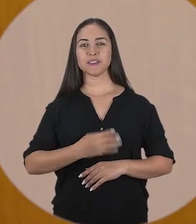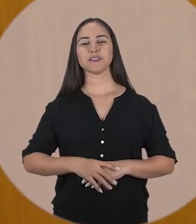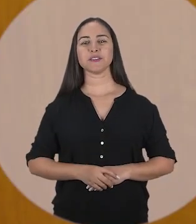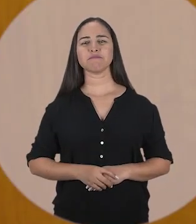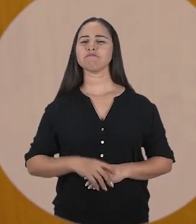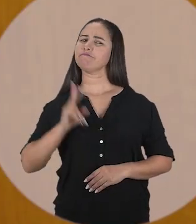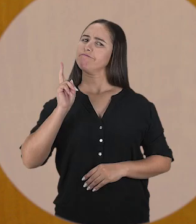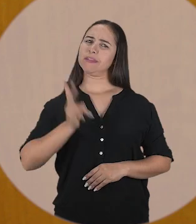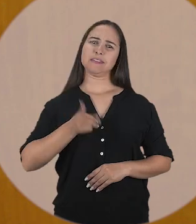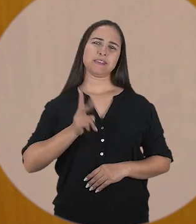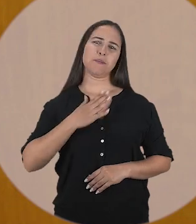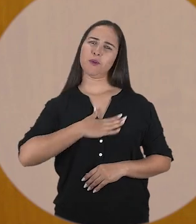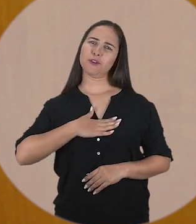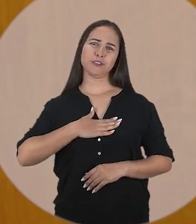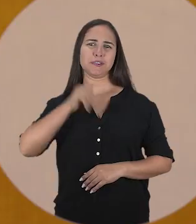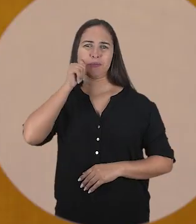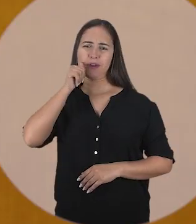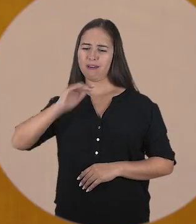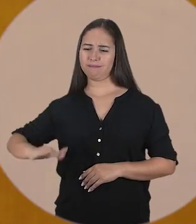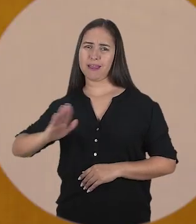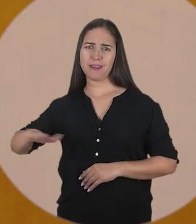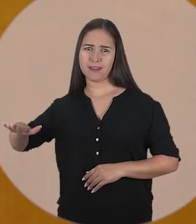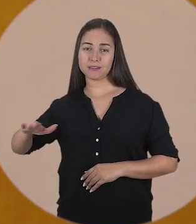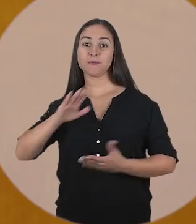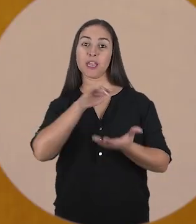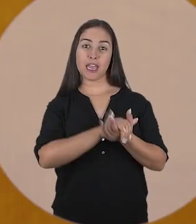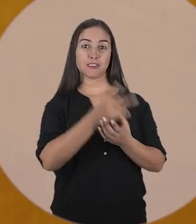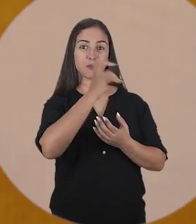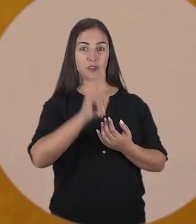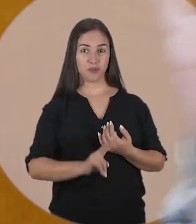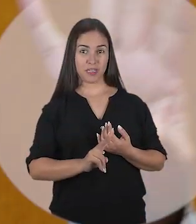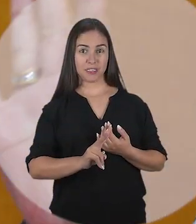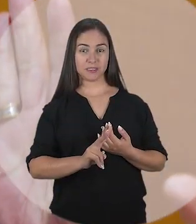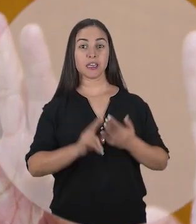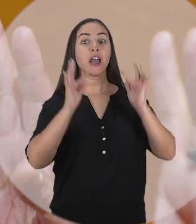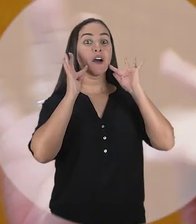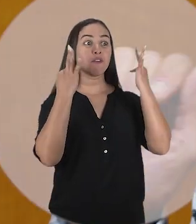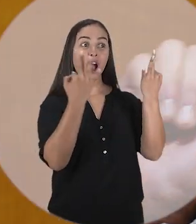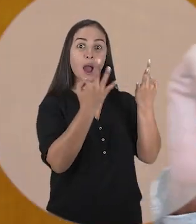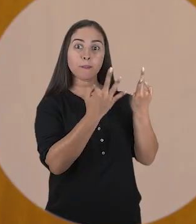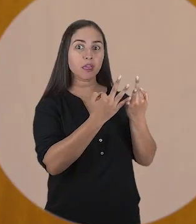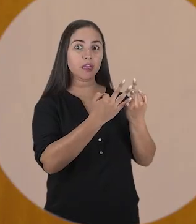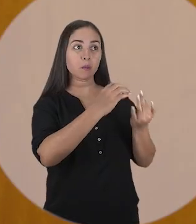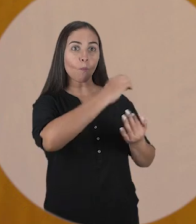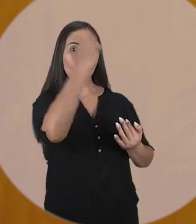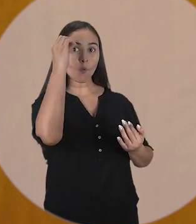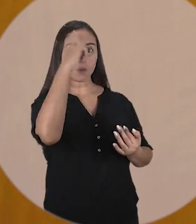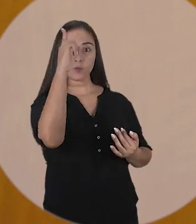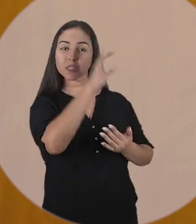gostei de mulher, desde criança. Eu fui casada duas vezes e a minha família não soube de nada.